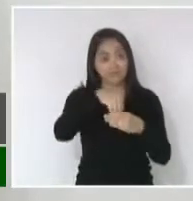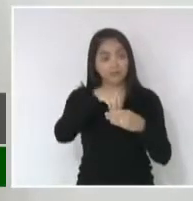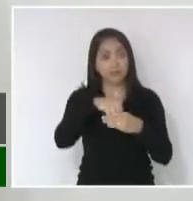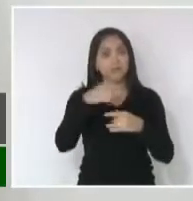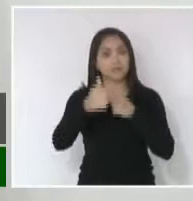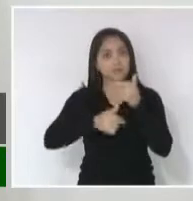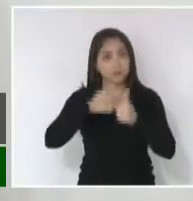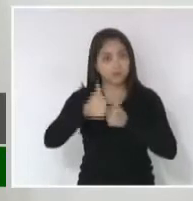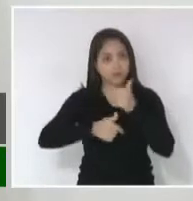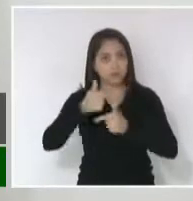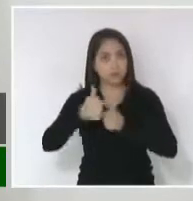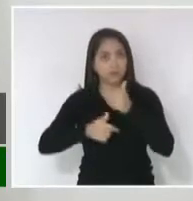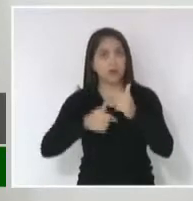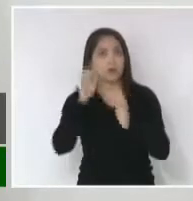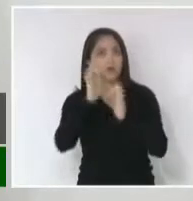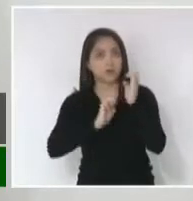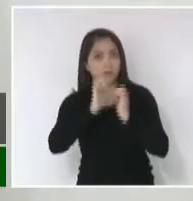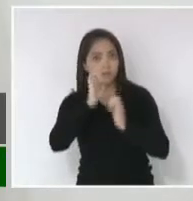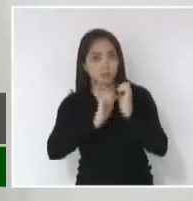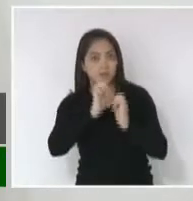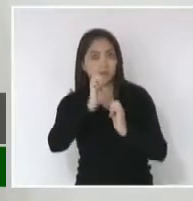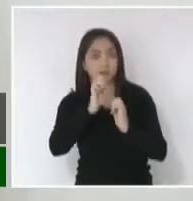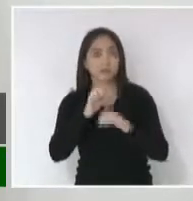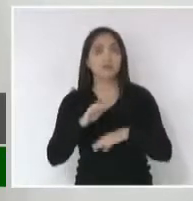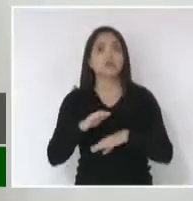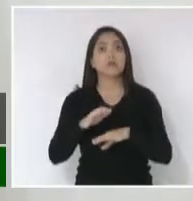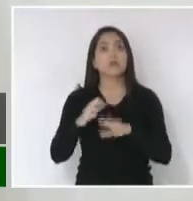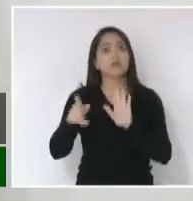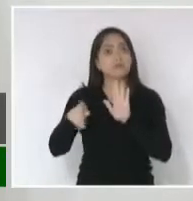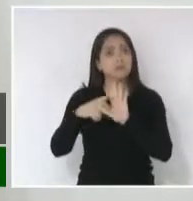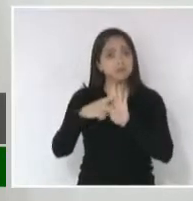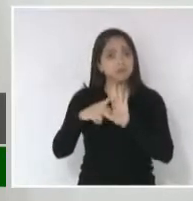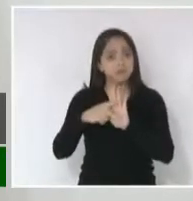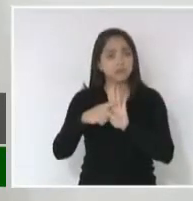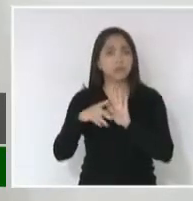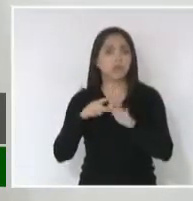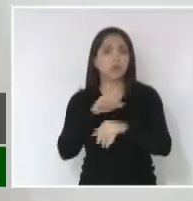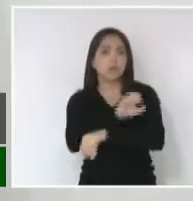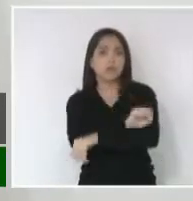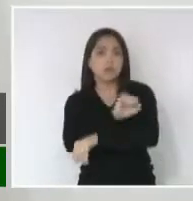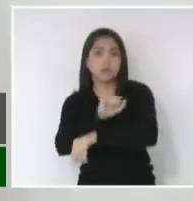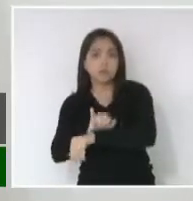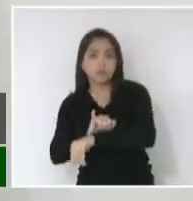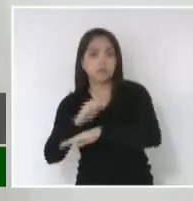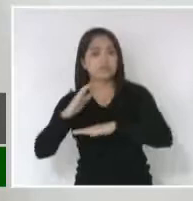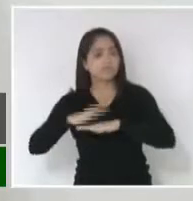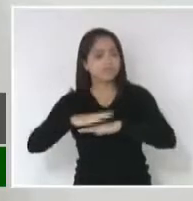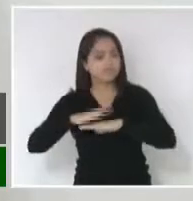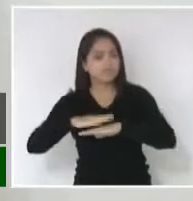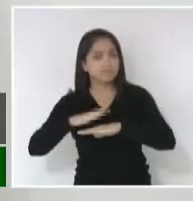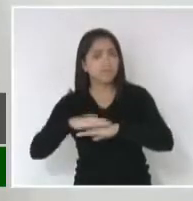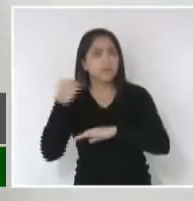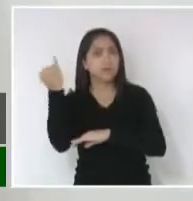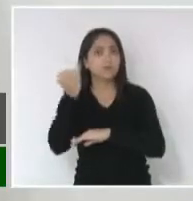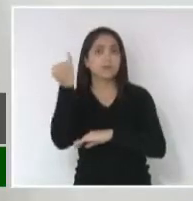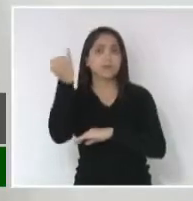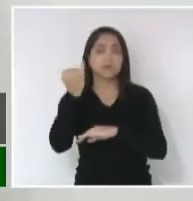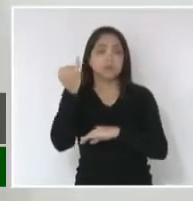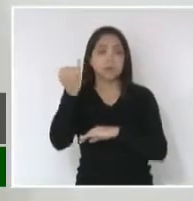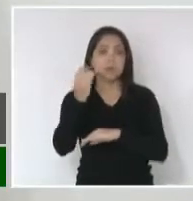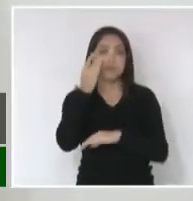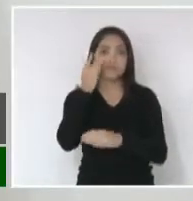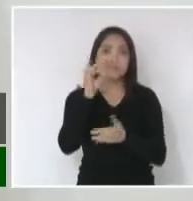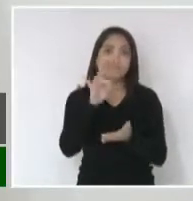atual. O Senai tem um papel importantíssimo nesse processo e, por isso, merece todo o nosso